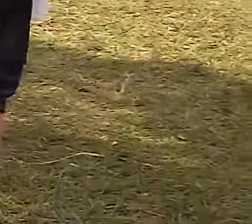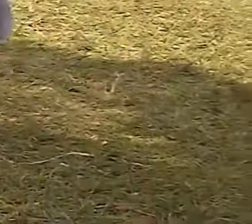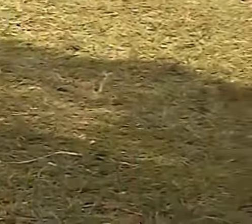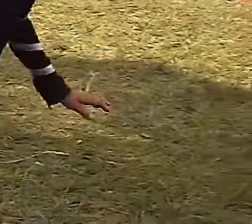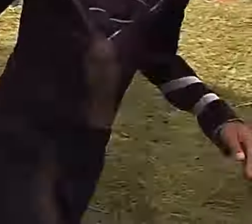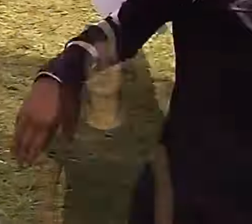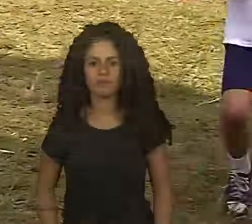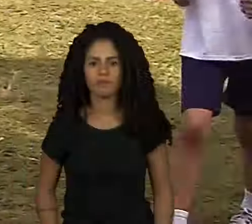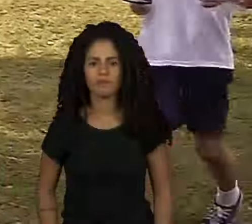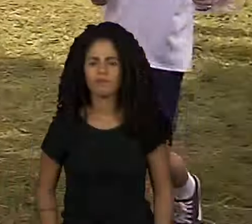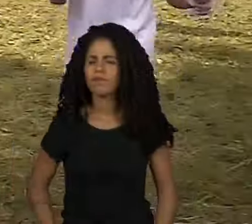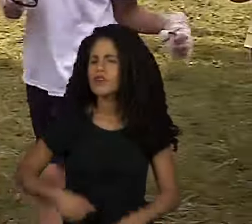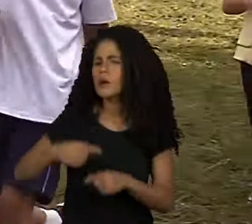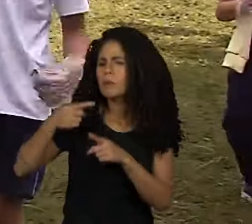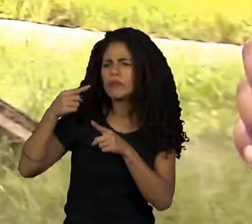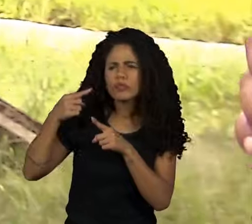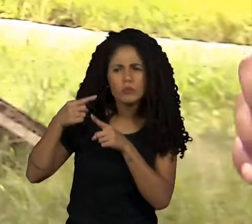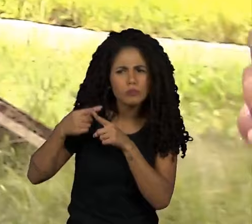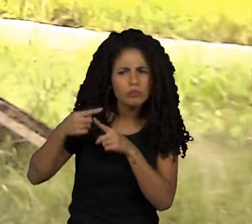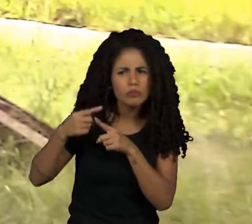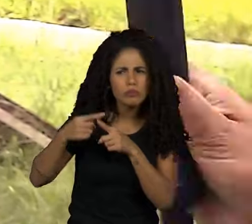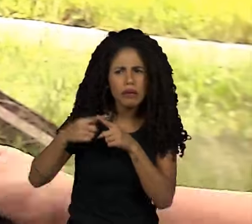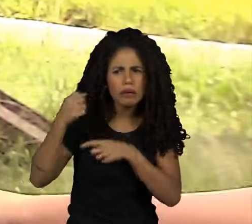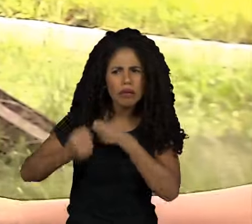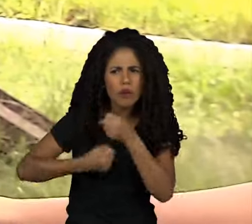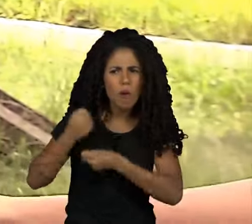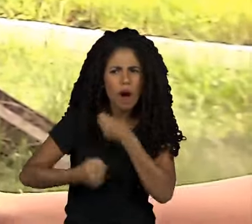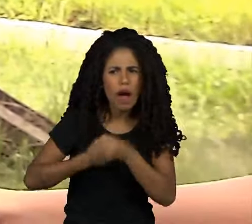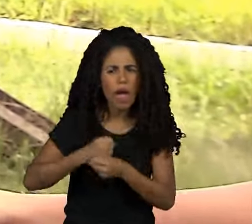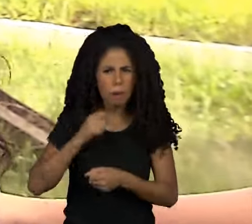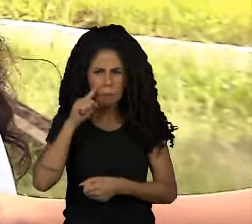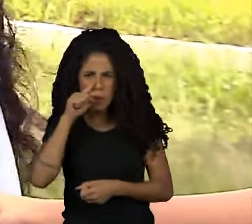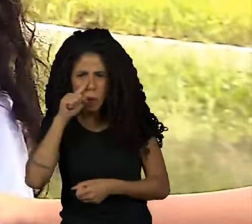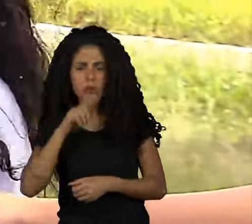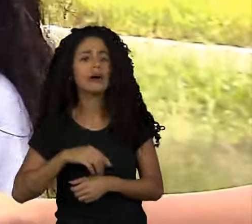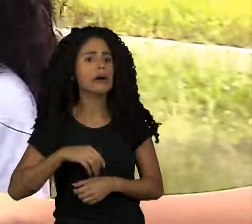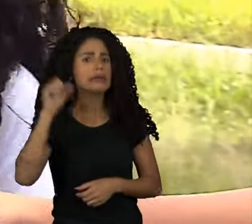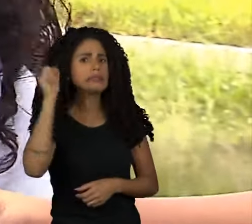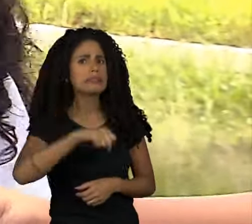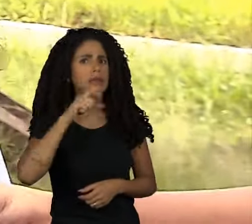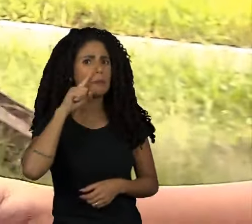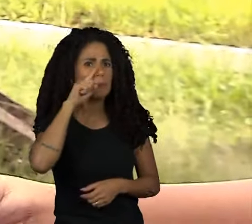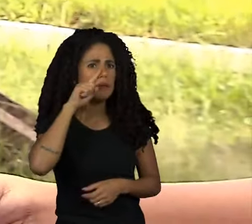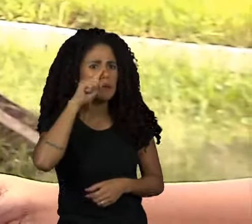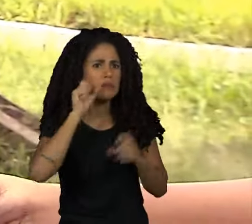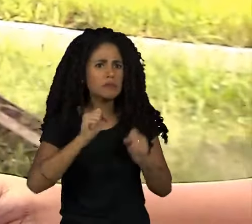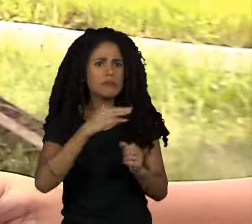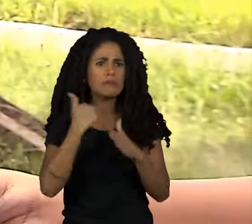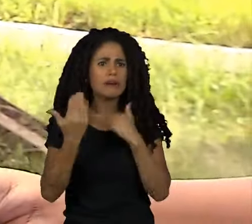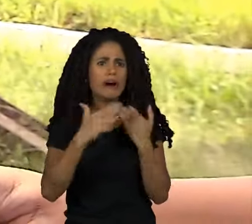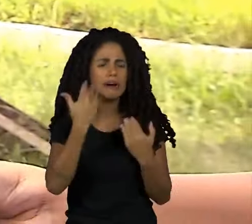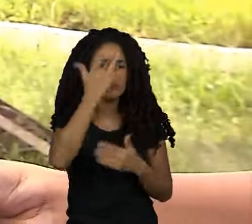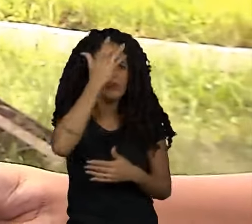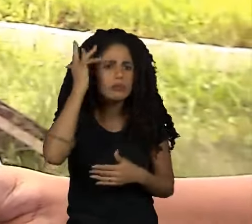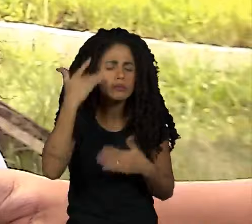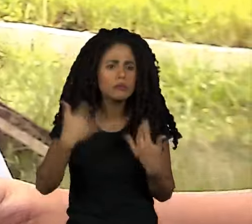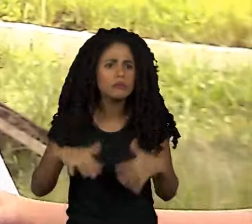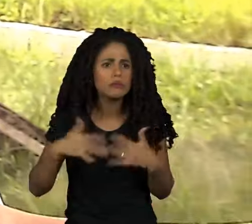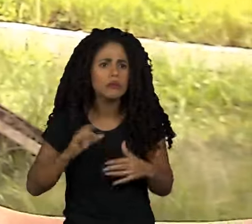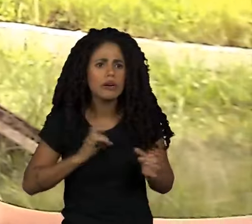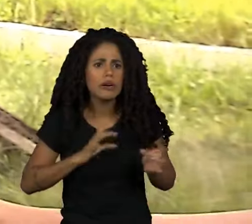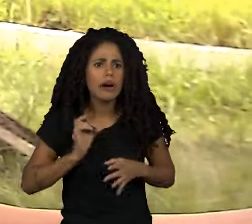Por que que tem que correr desse mosquito? Ele é perigoso? Sim, muito. Ele pode matar muita gente. Tem